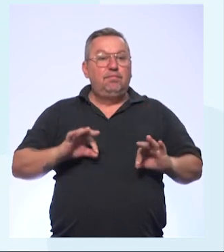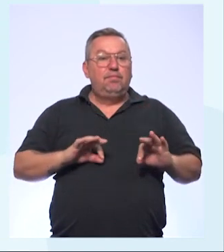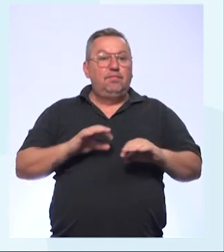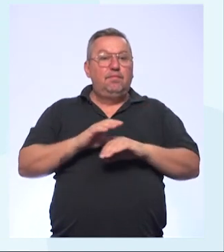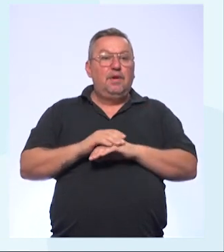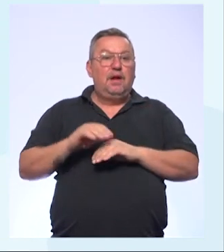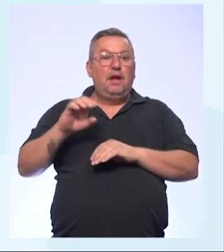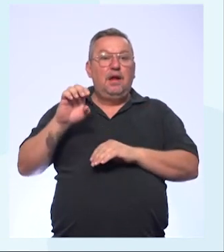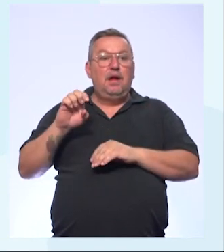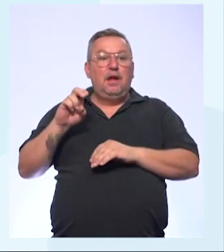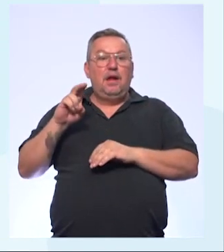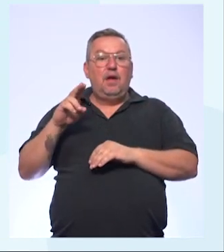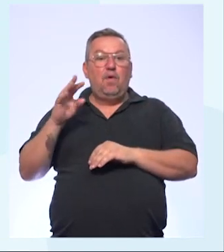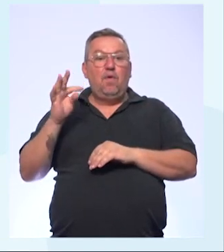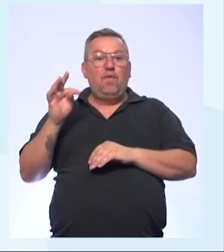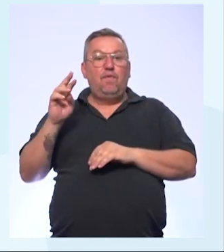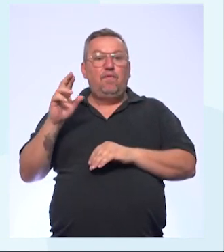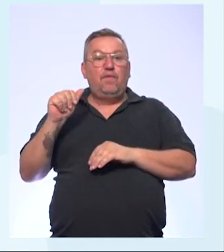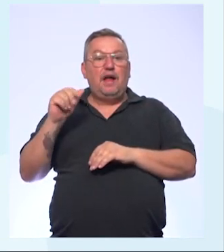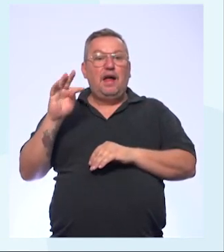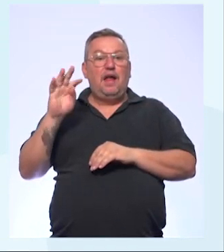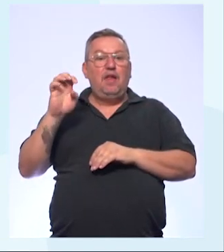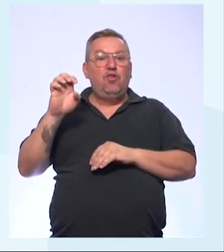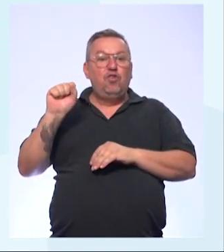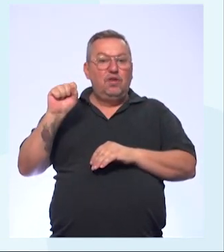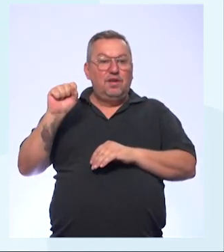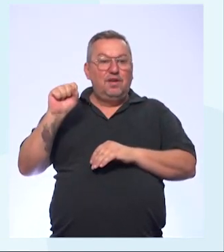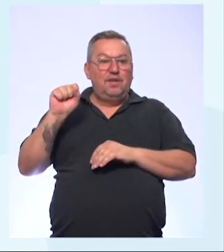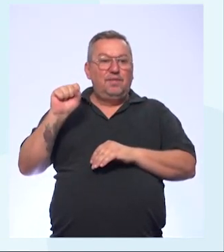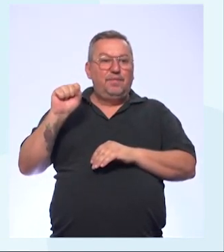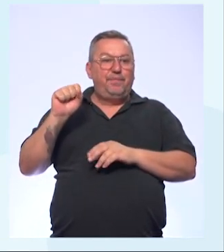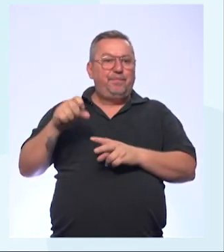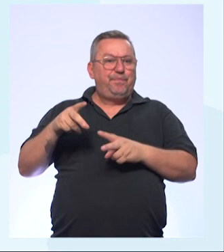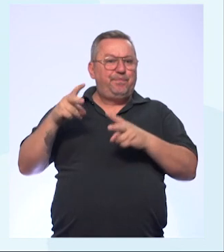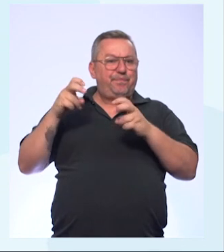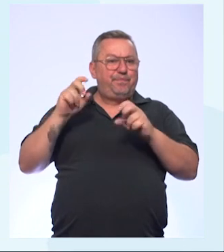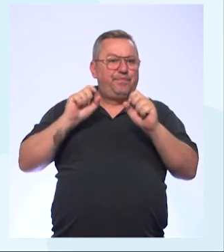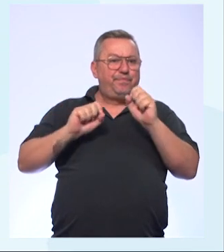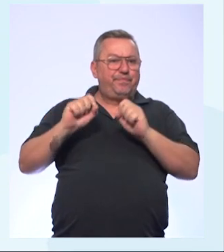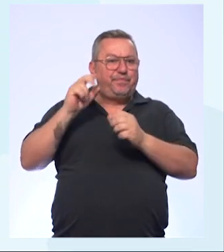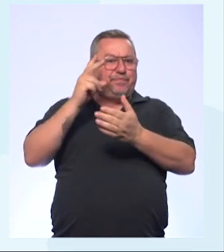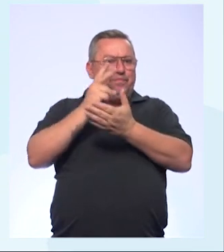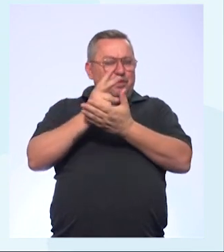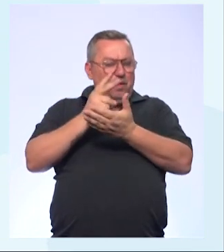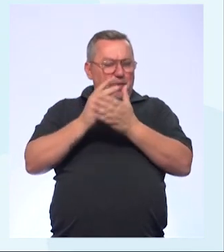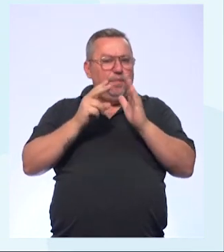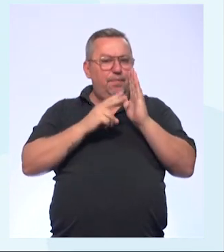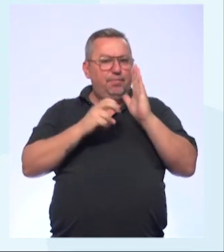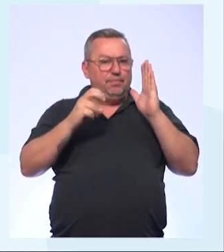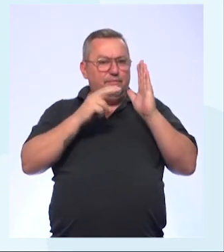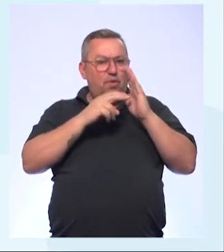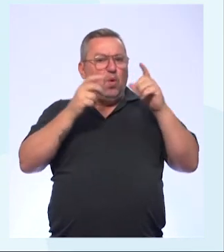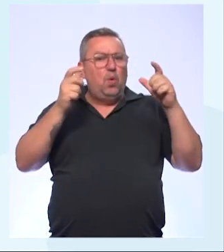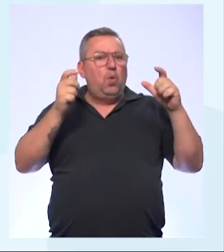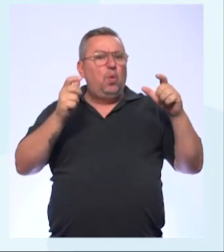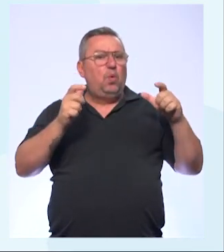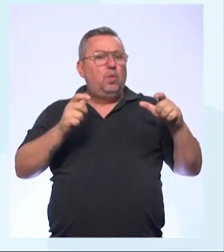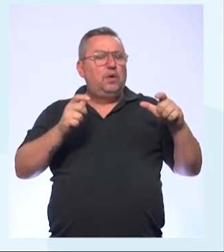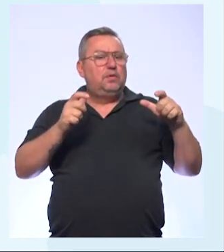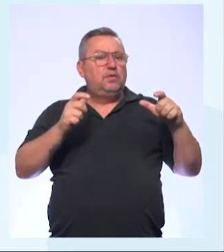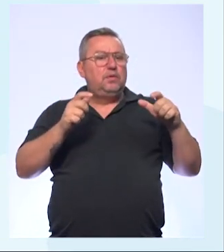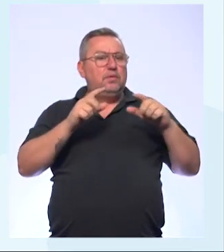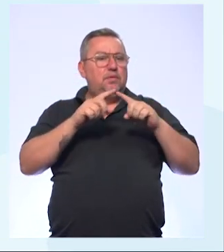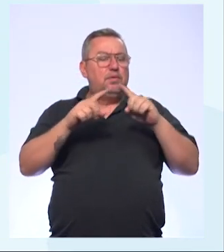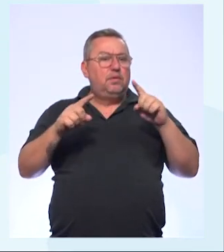rio Eufrates. Vocês estão percebendo que a Mesopotâmia é uma terra entre